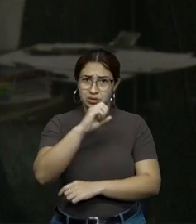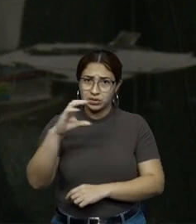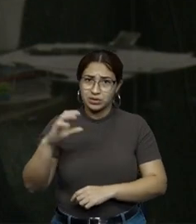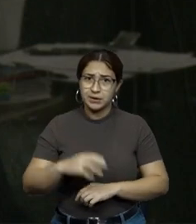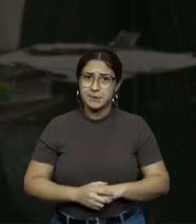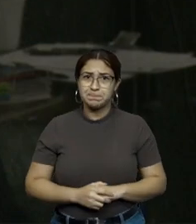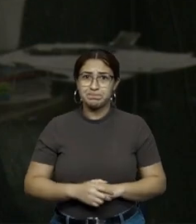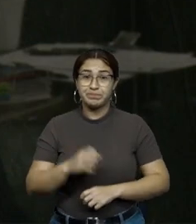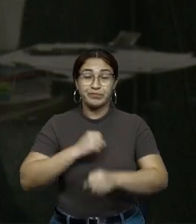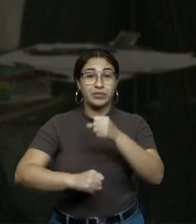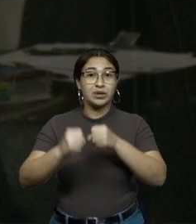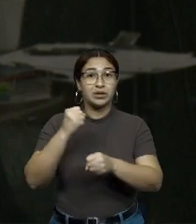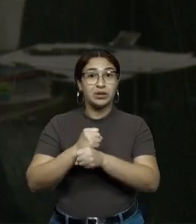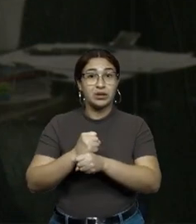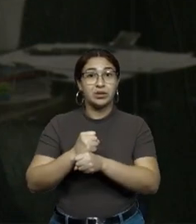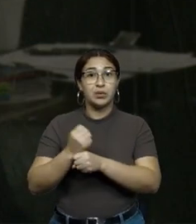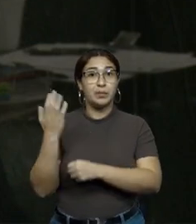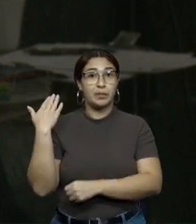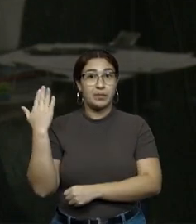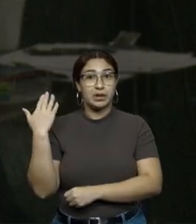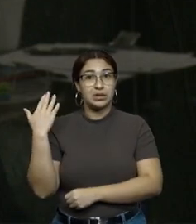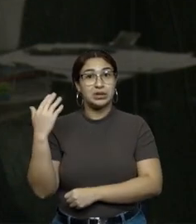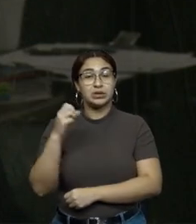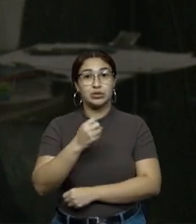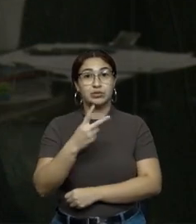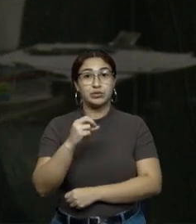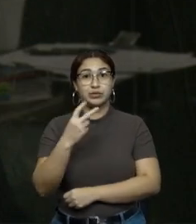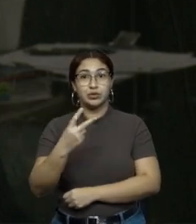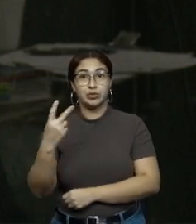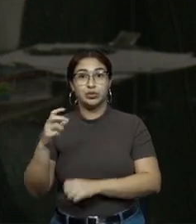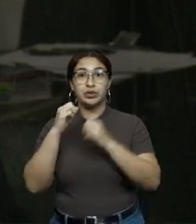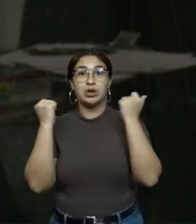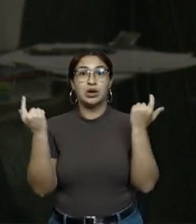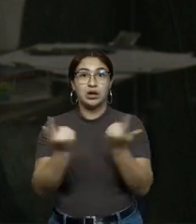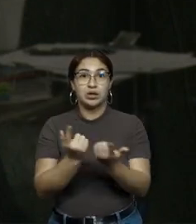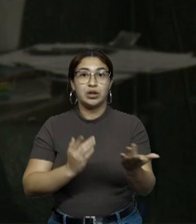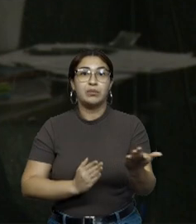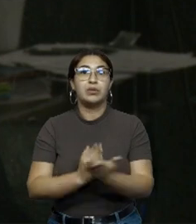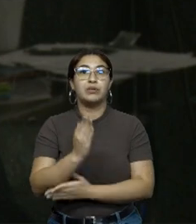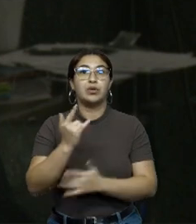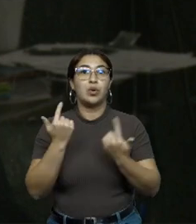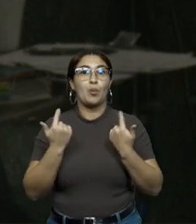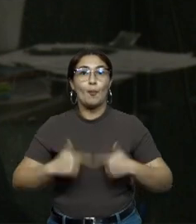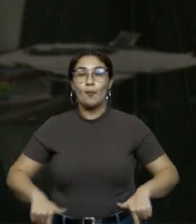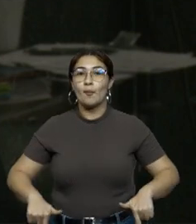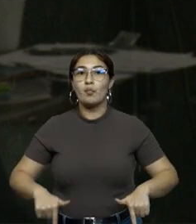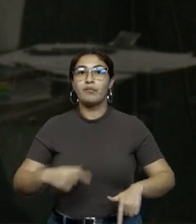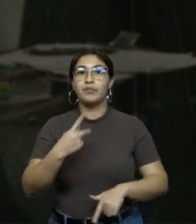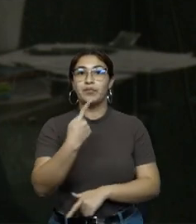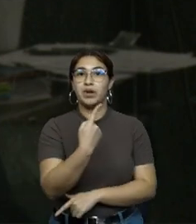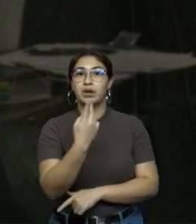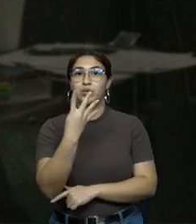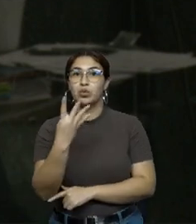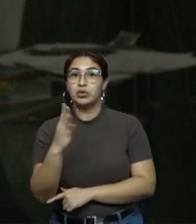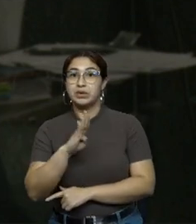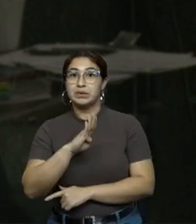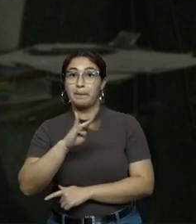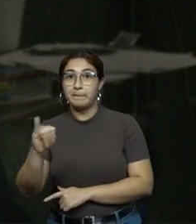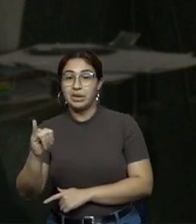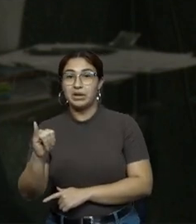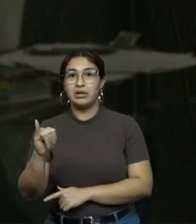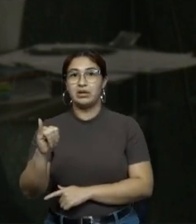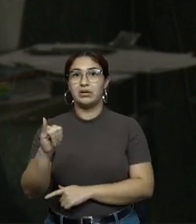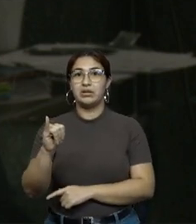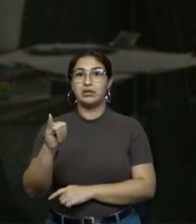o ano passado alesc né aprovou a isenção de 14 bilhões de impostos para as grandes